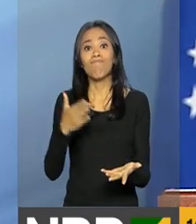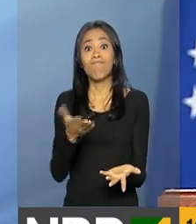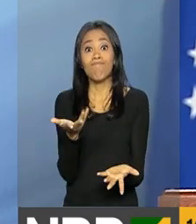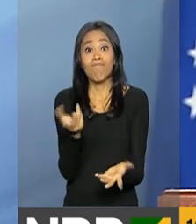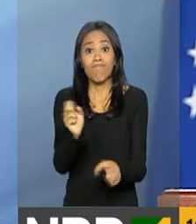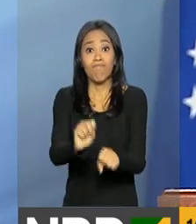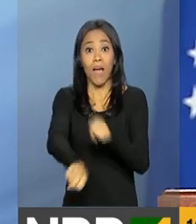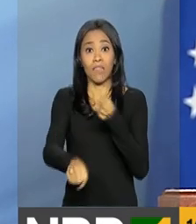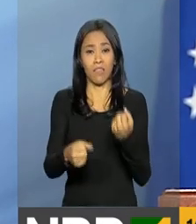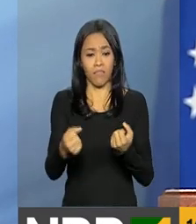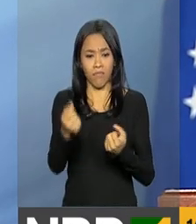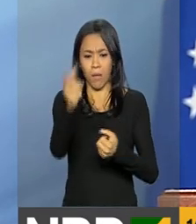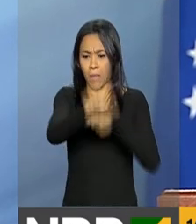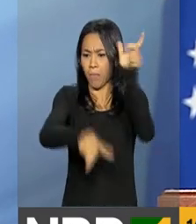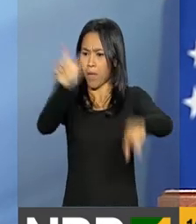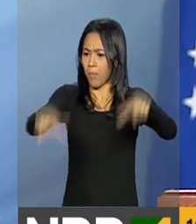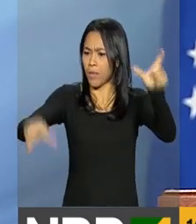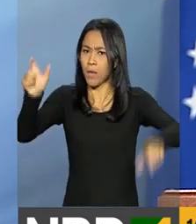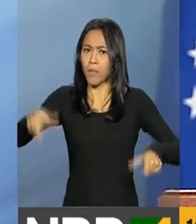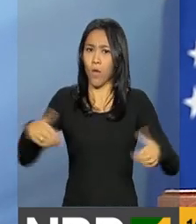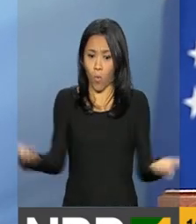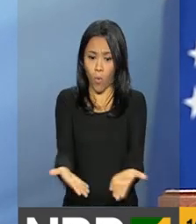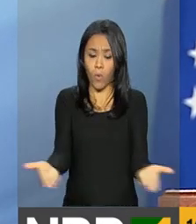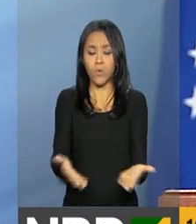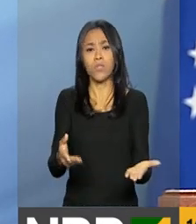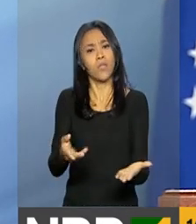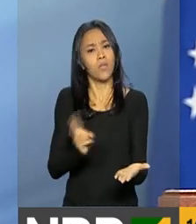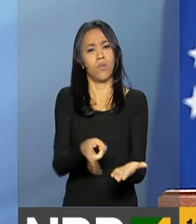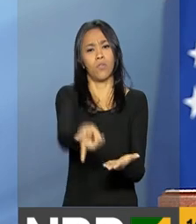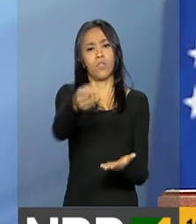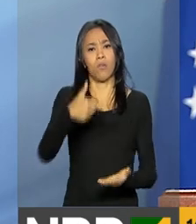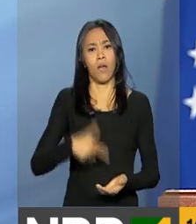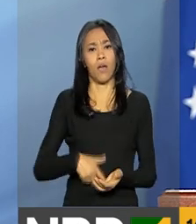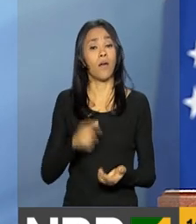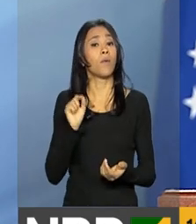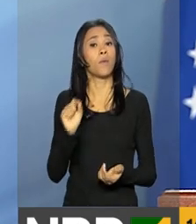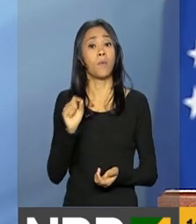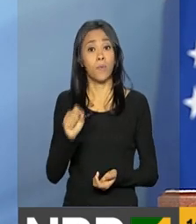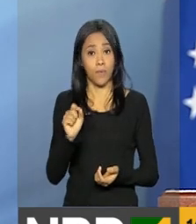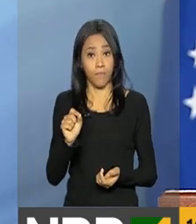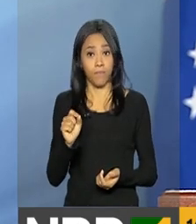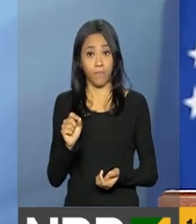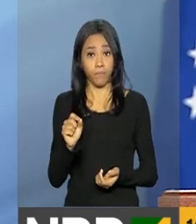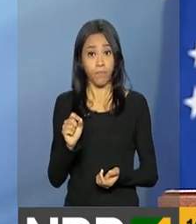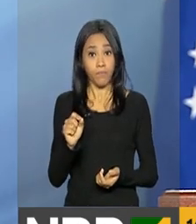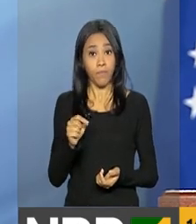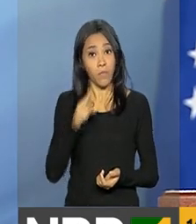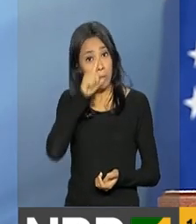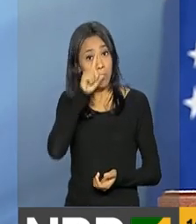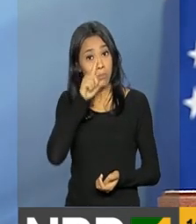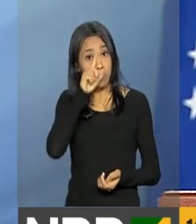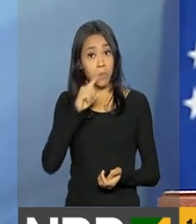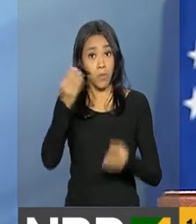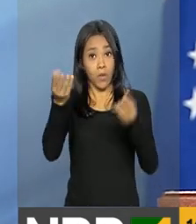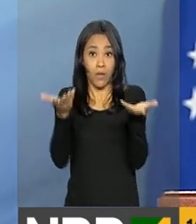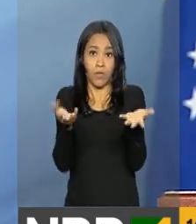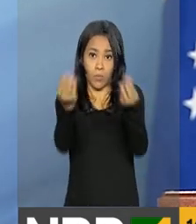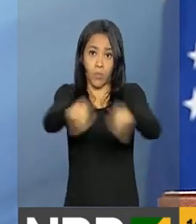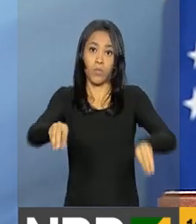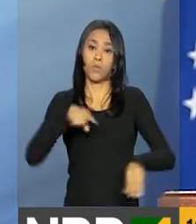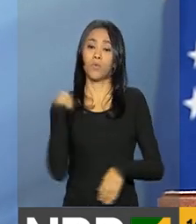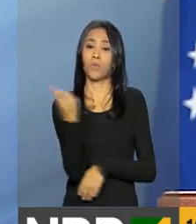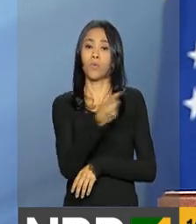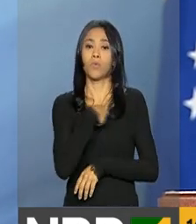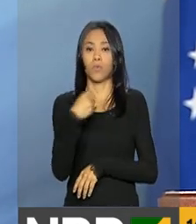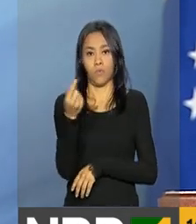nem continuem a assassinar o nosso futuro.